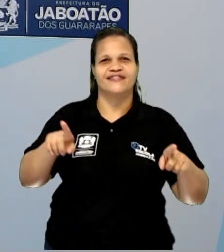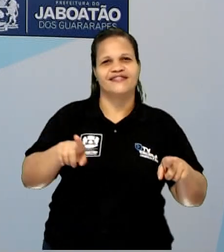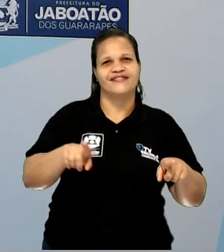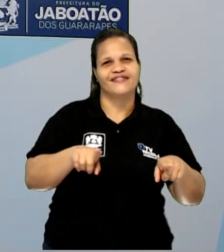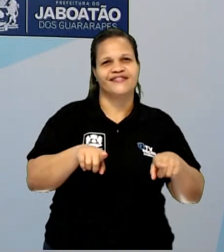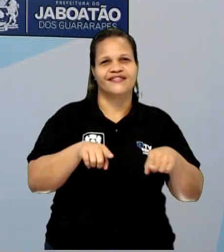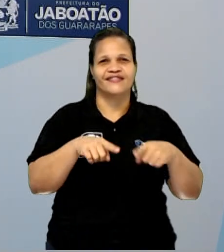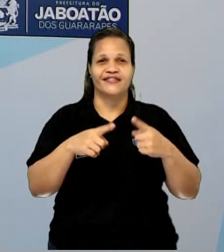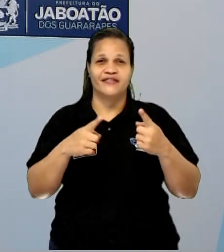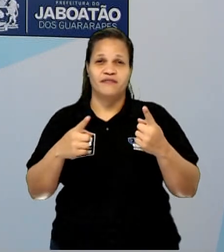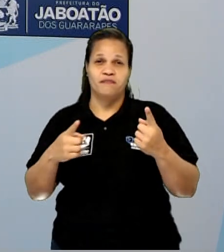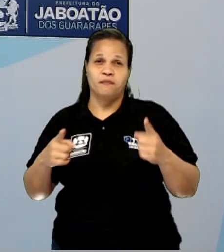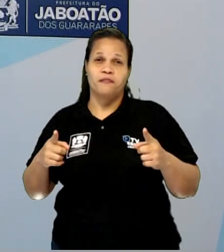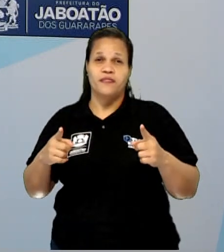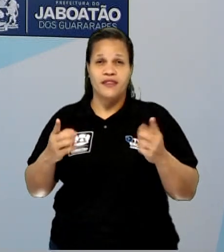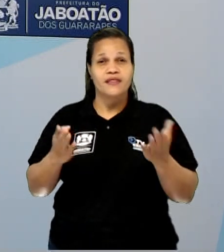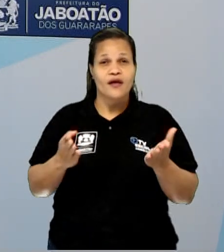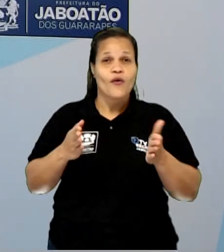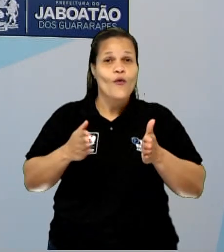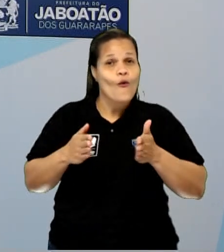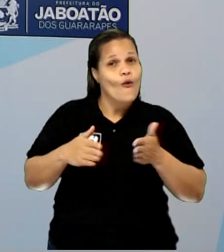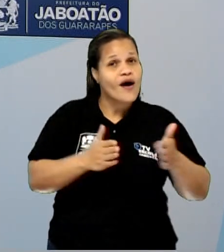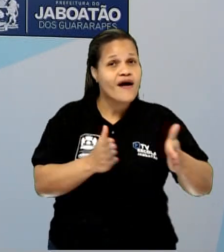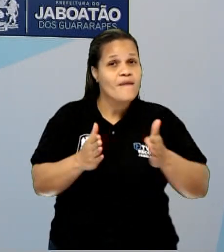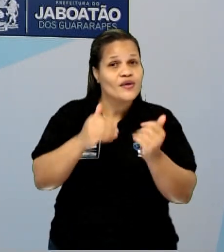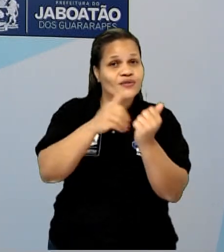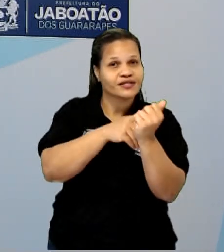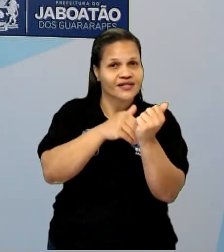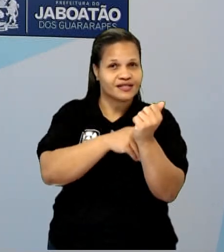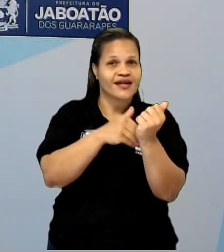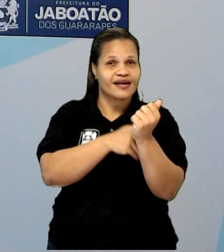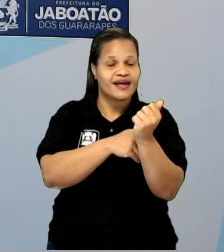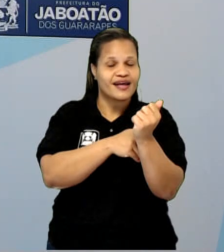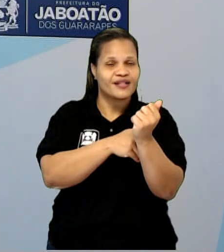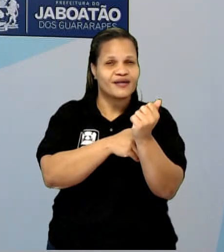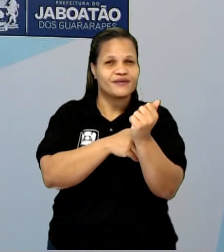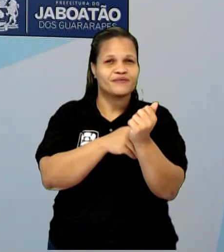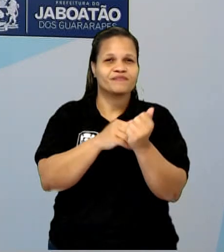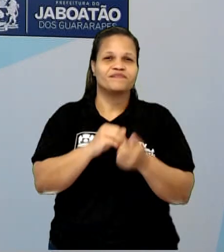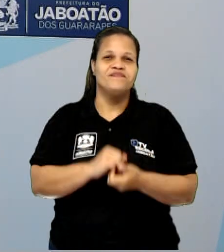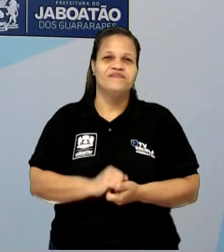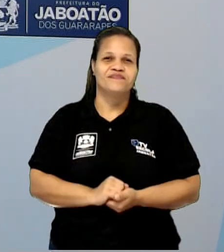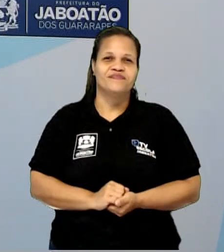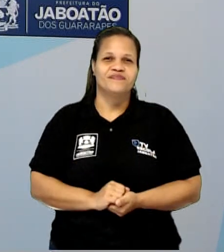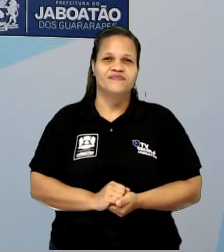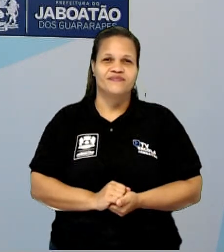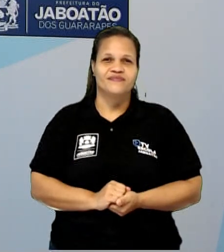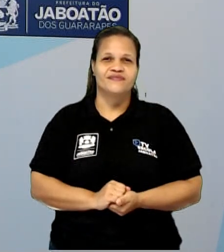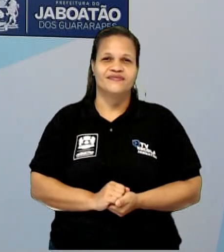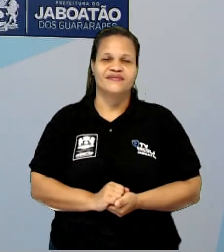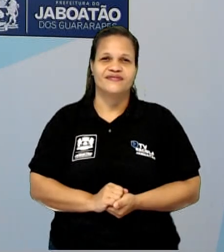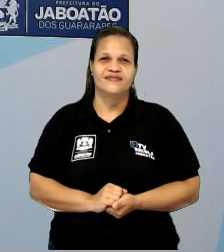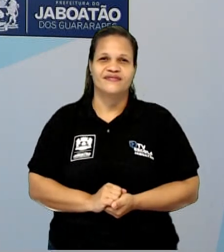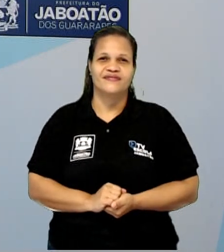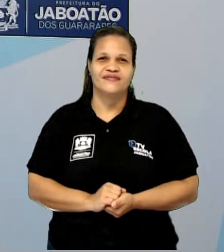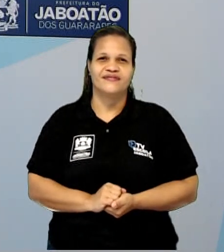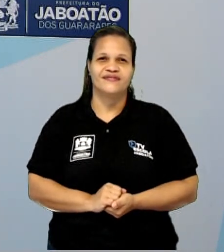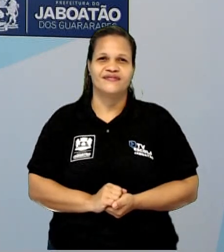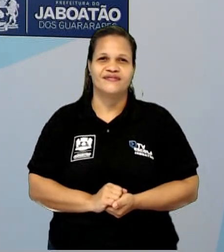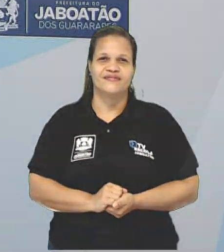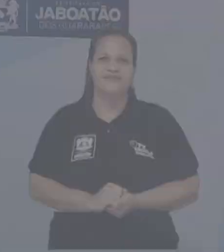A Passagem Secreta de Suzana Moraes, com ilustrações do Felipe Camelo, da editora IMEP.